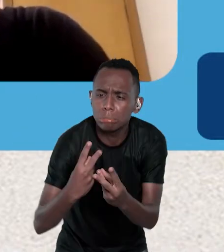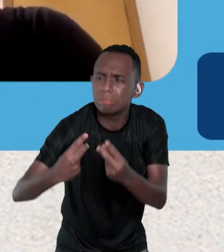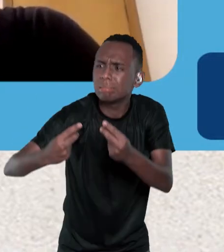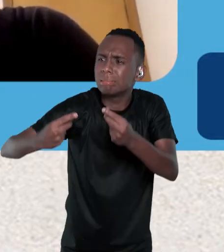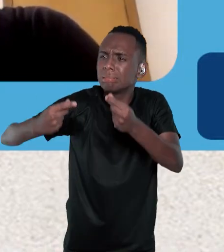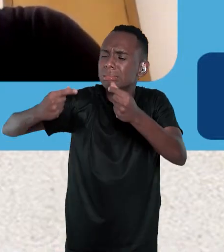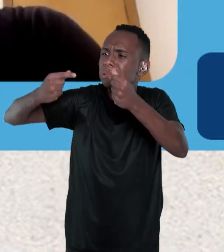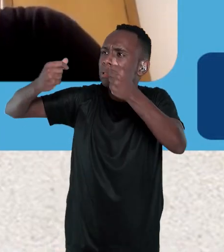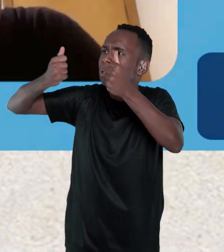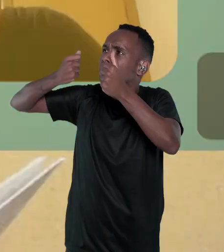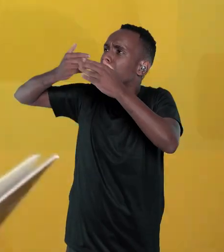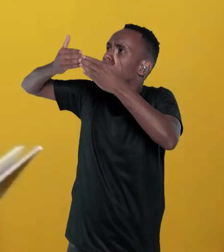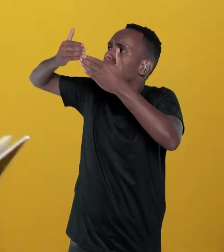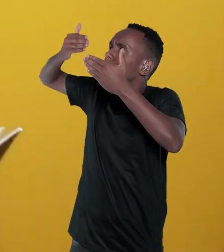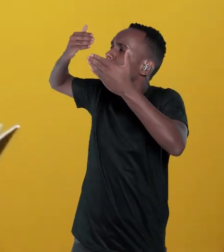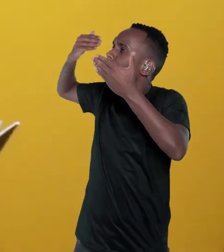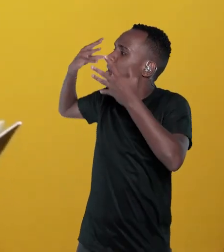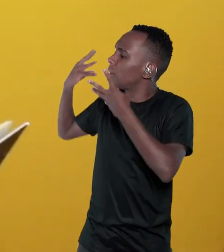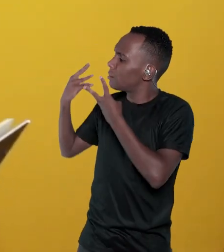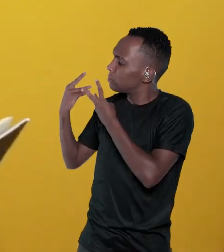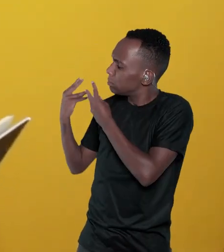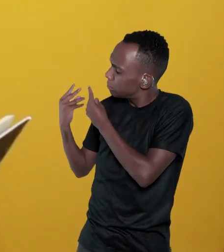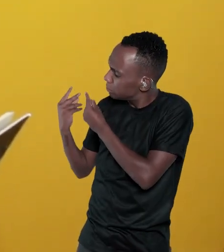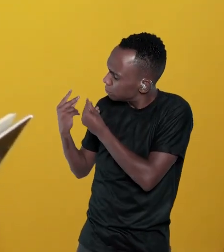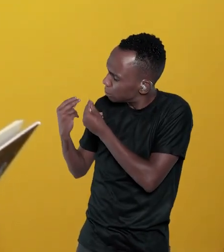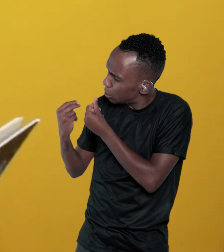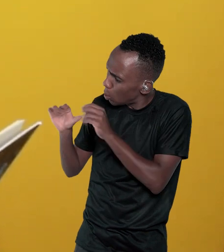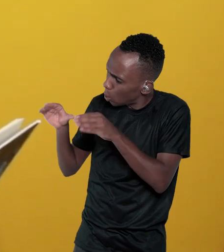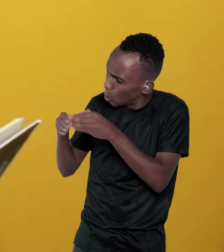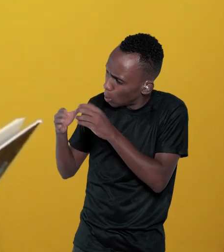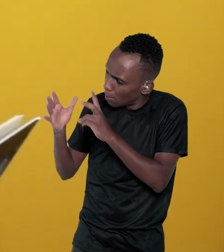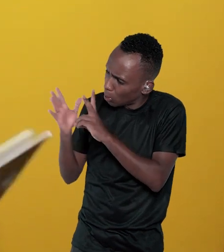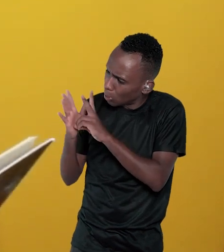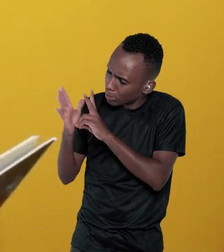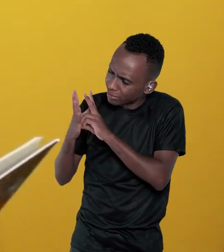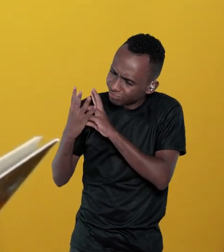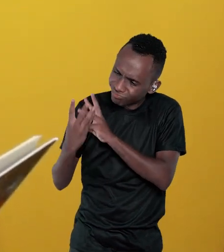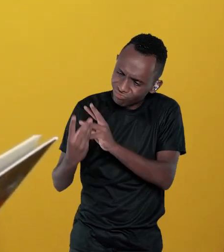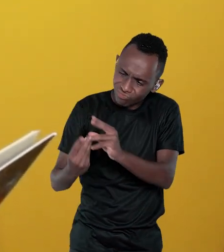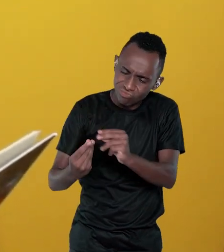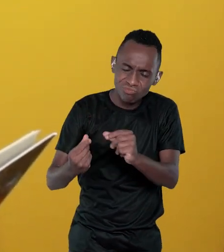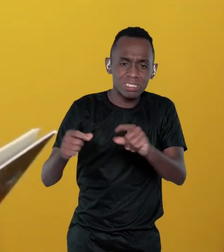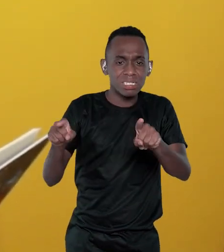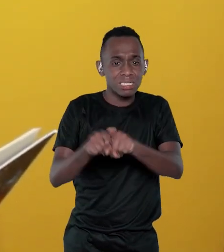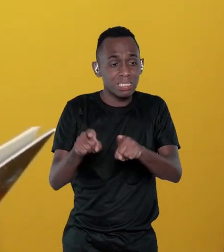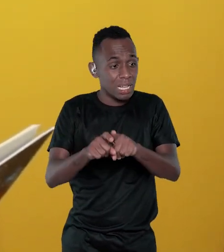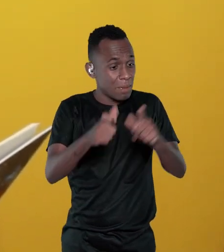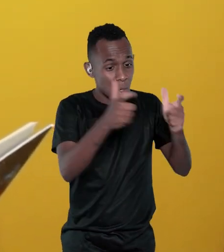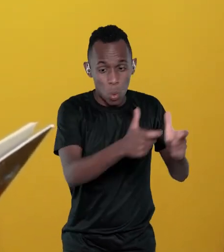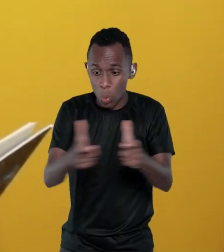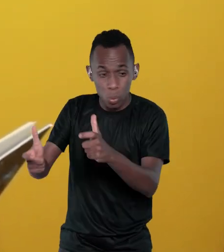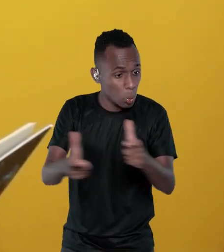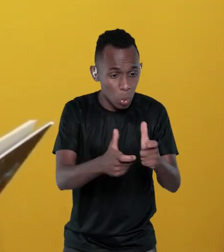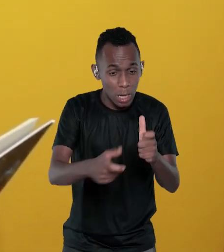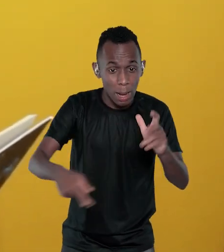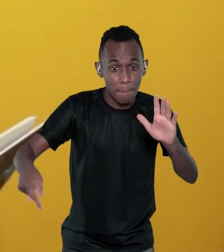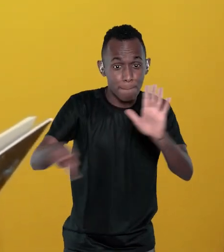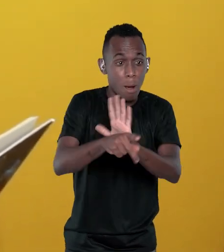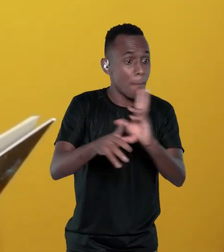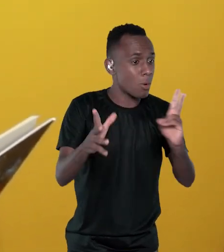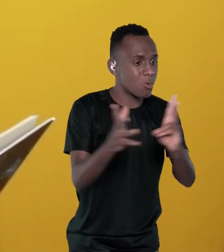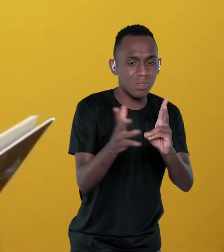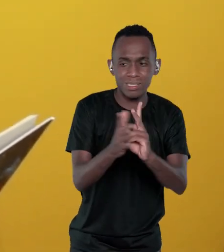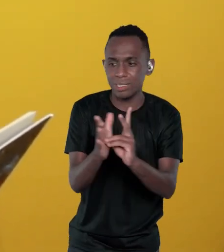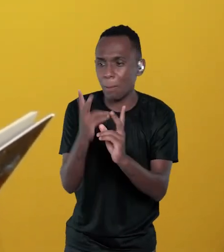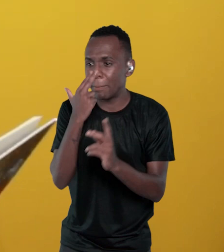a devastação criminosa da Amazônia, a dizimação da nossa origem primeva, os índios,